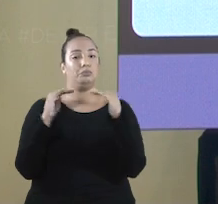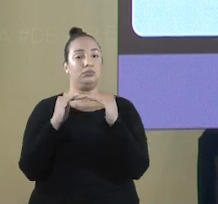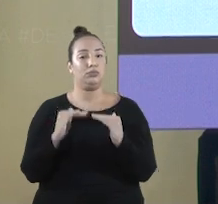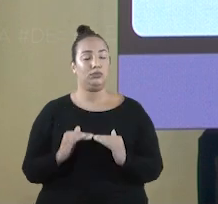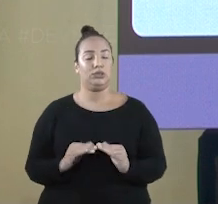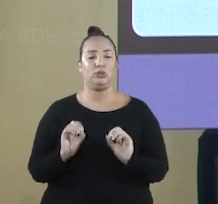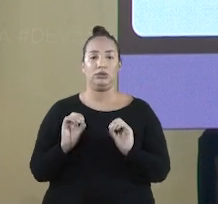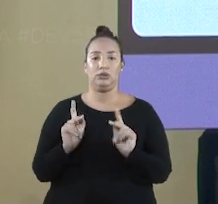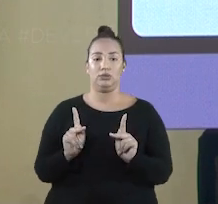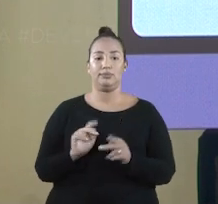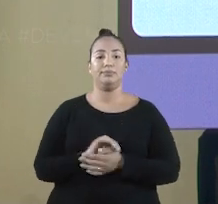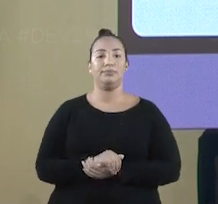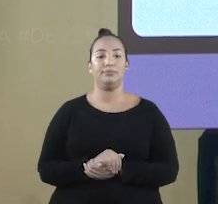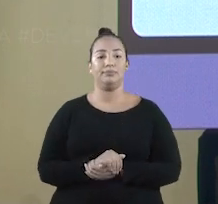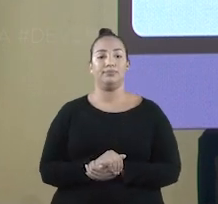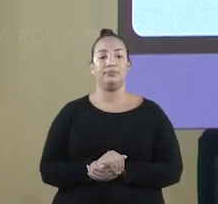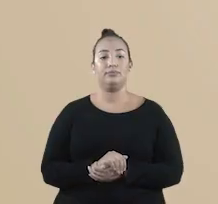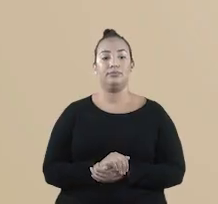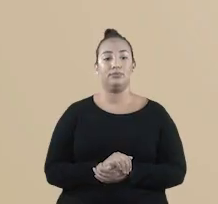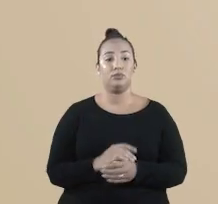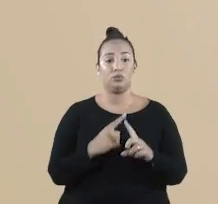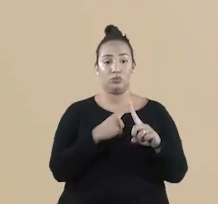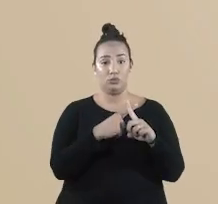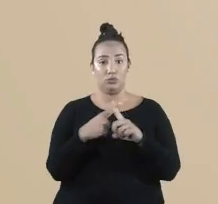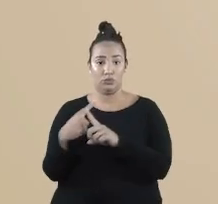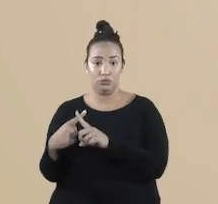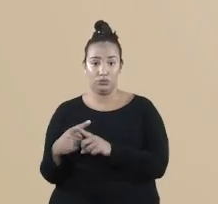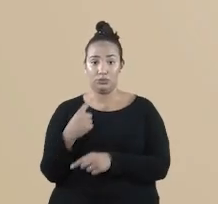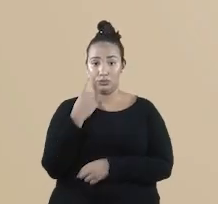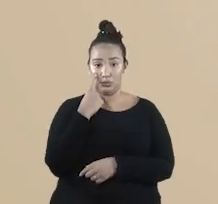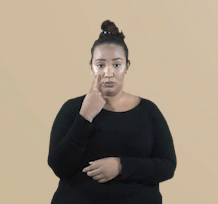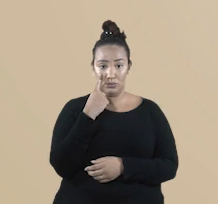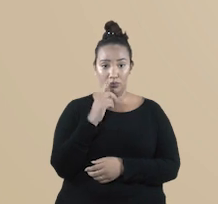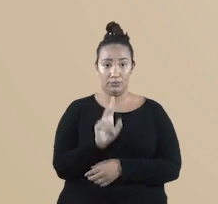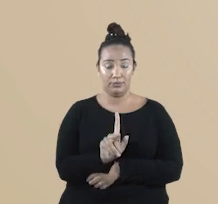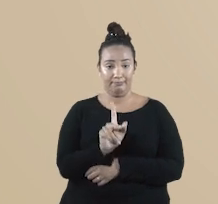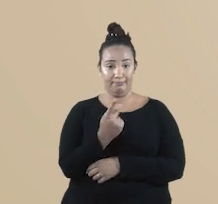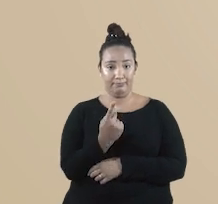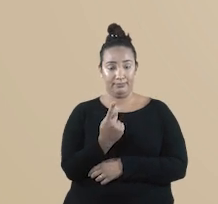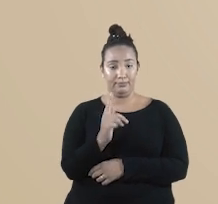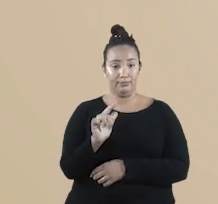uma proporção, tudo bem? Multiplicando em cruz, temos